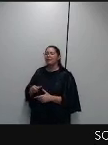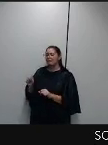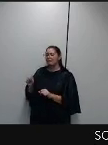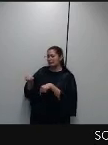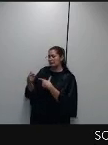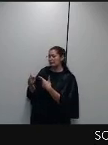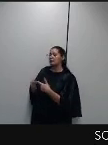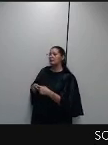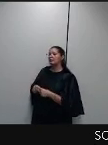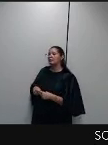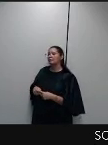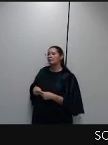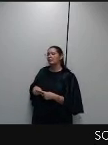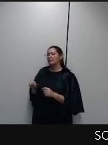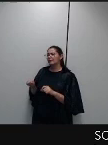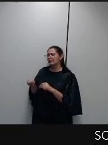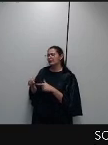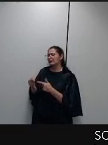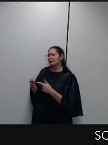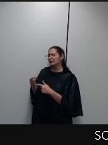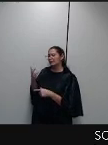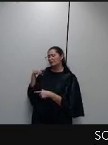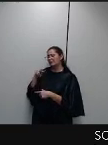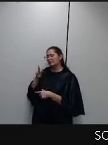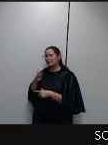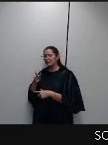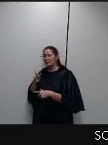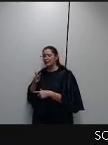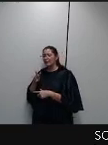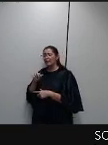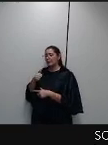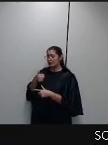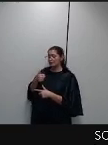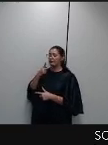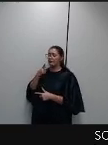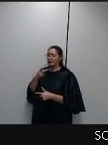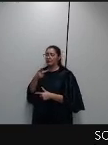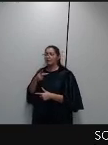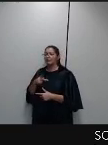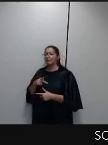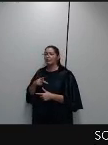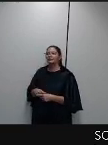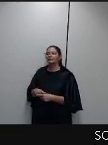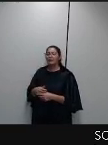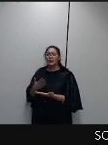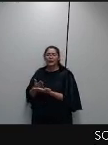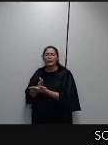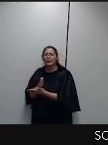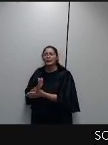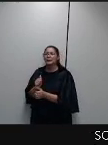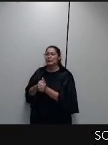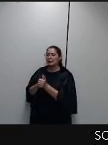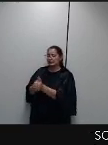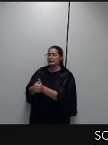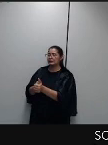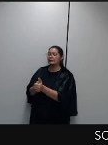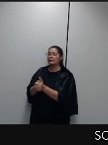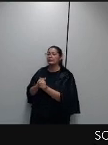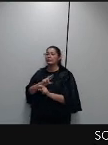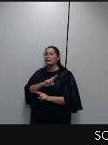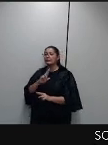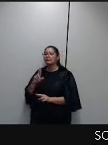aqui eu vou eu vou eu vou mais uma vez acompanhar o relator